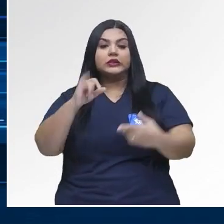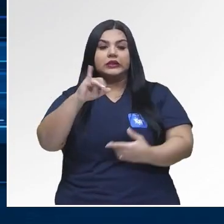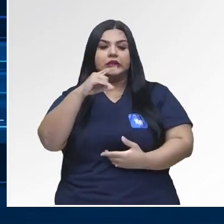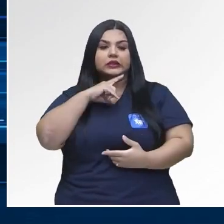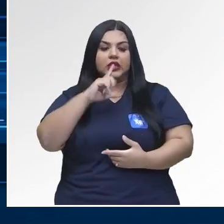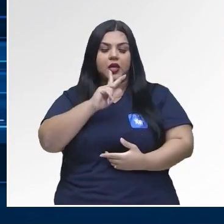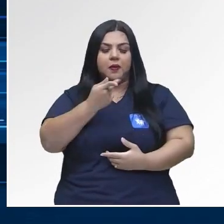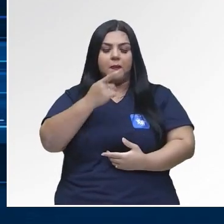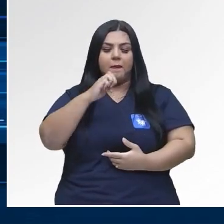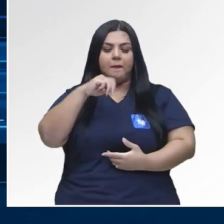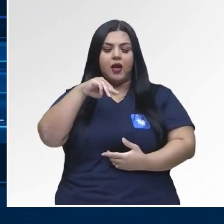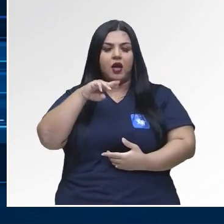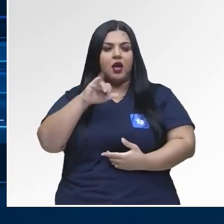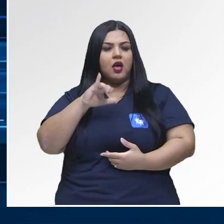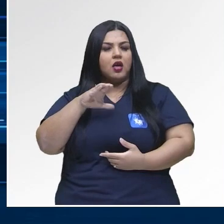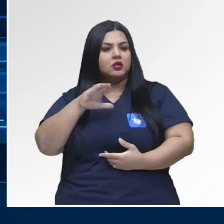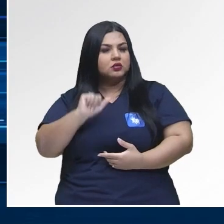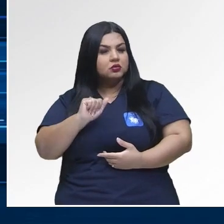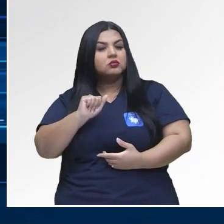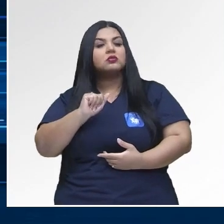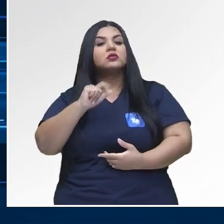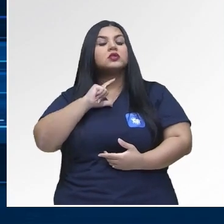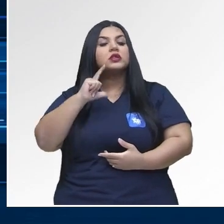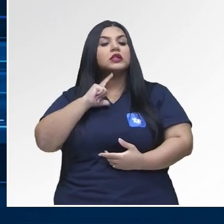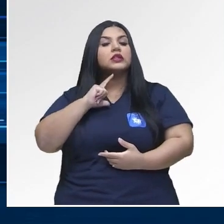gás carbônico, ela é chamada de